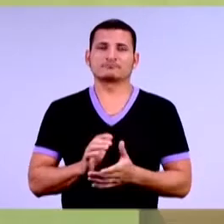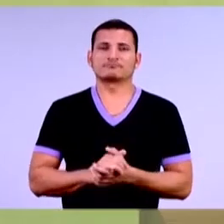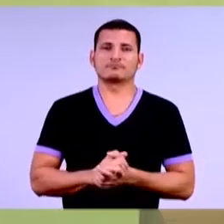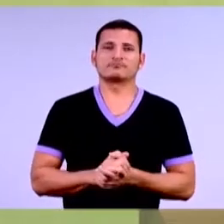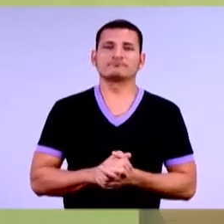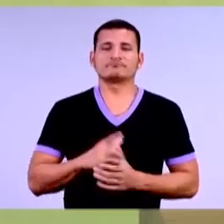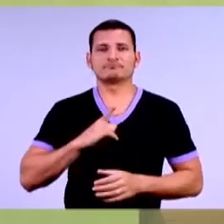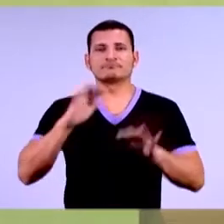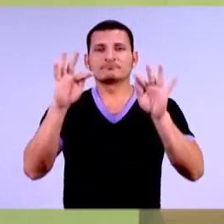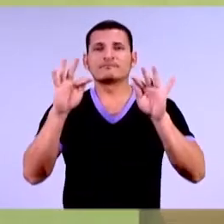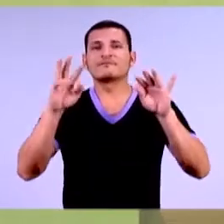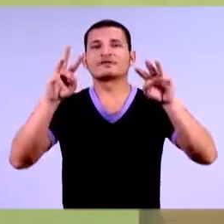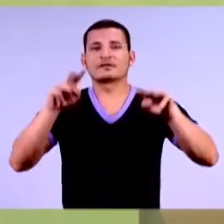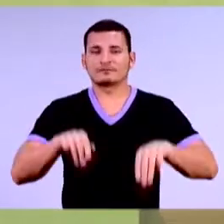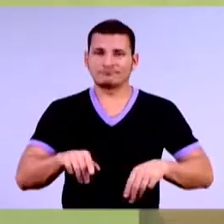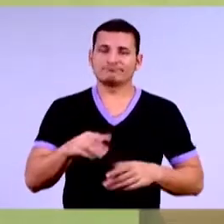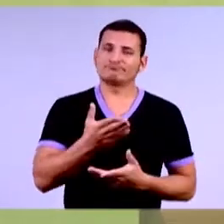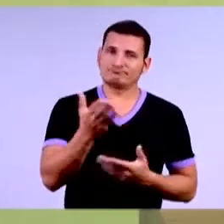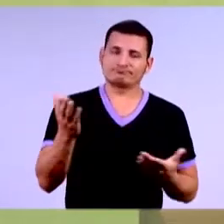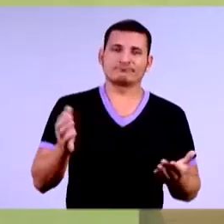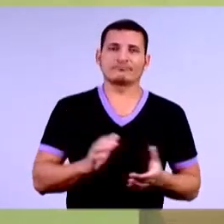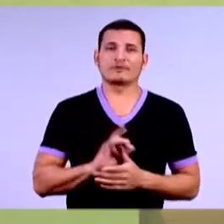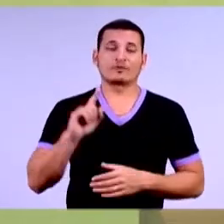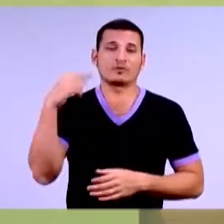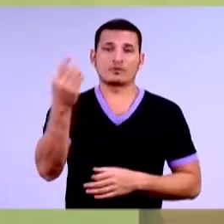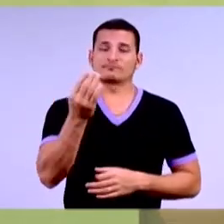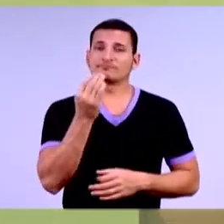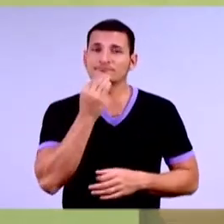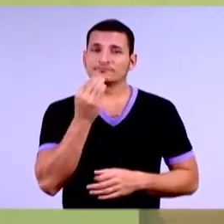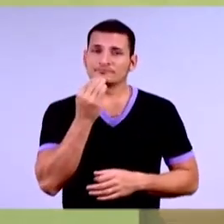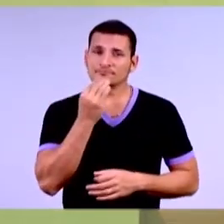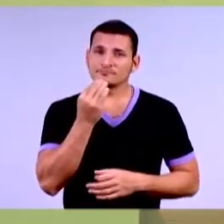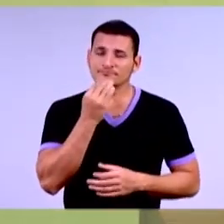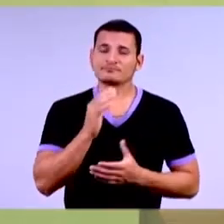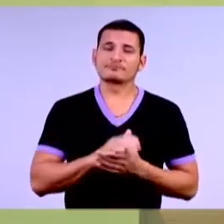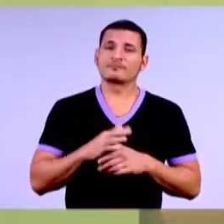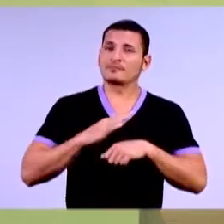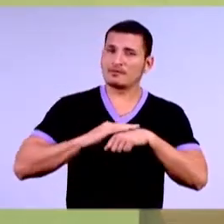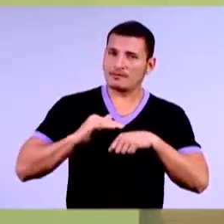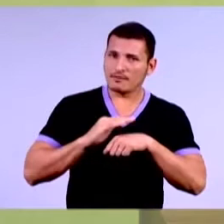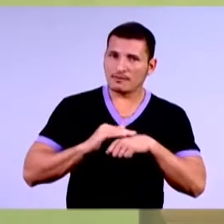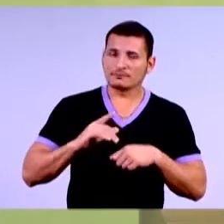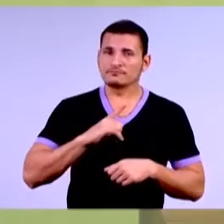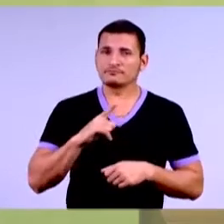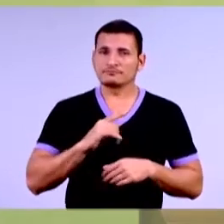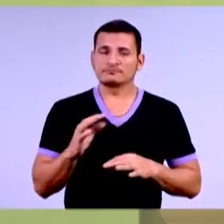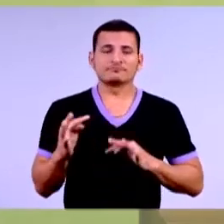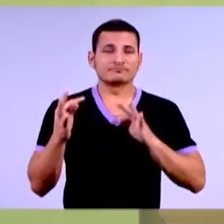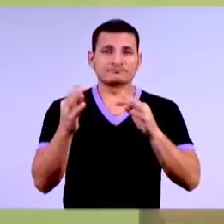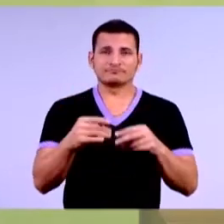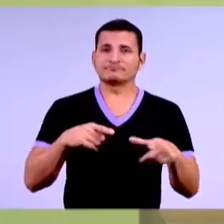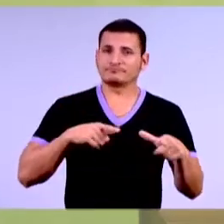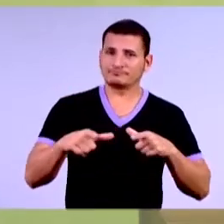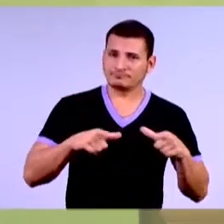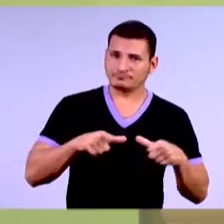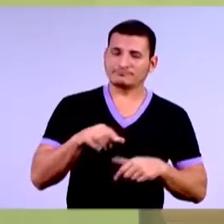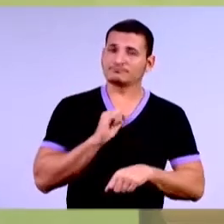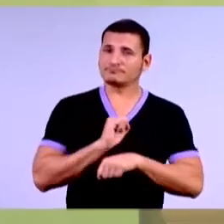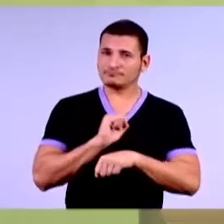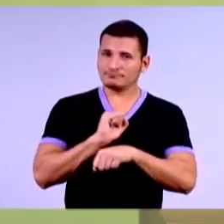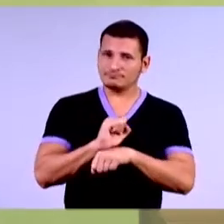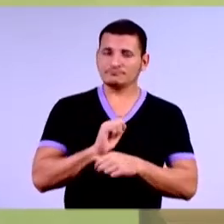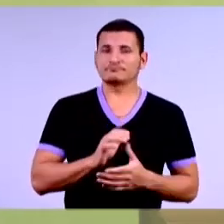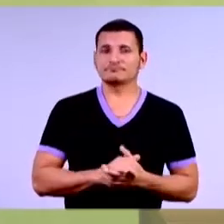vocês que agora uma outra oportunidade carinho que a gente fez todo esse trabalho e espero que a